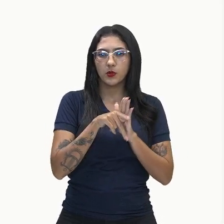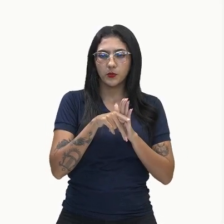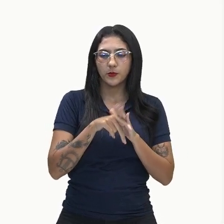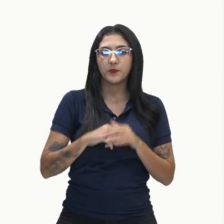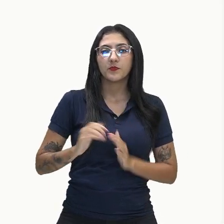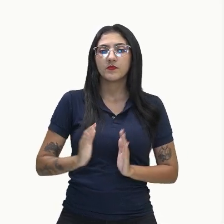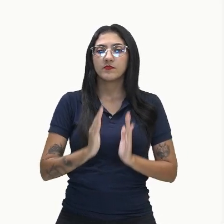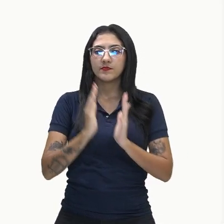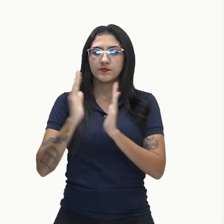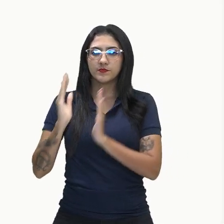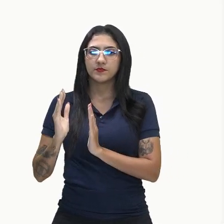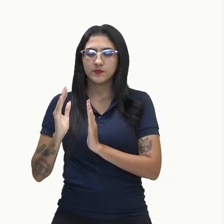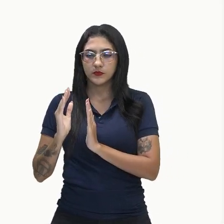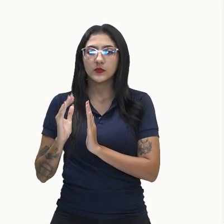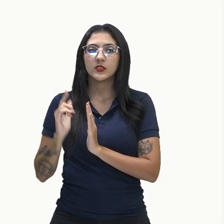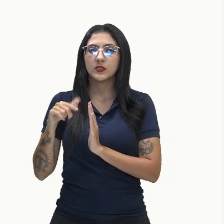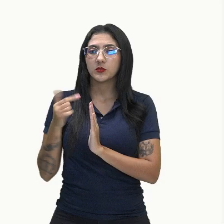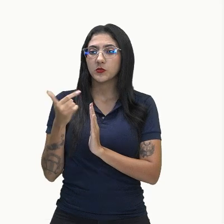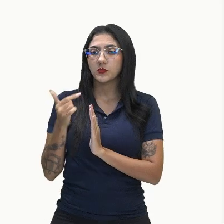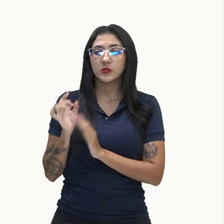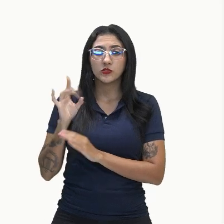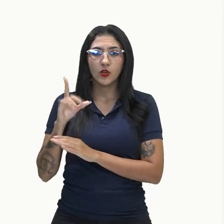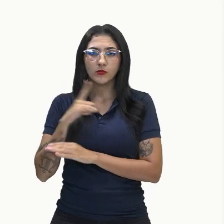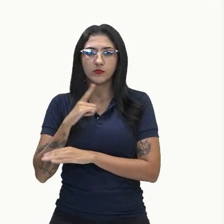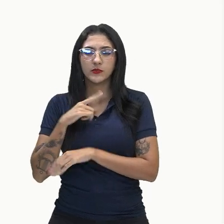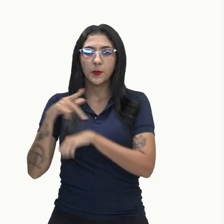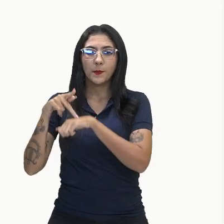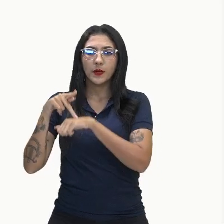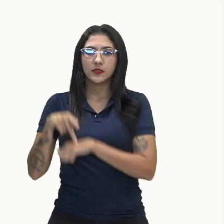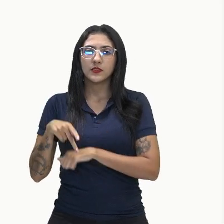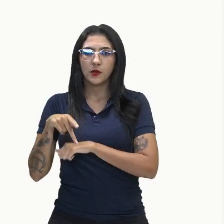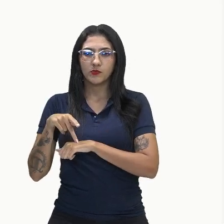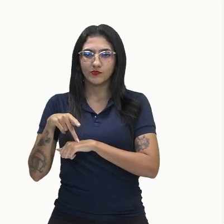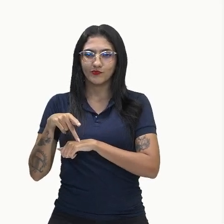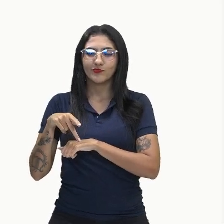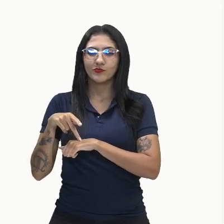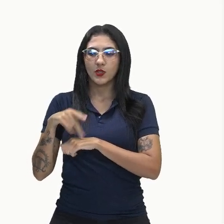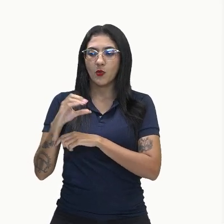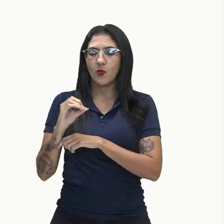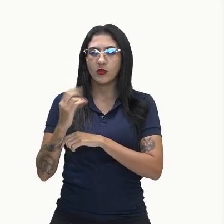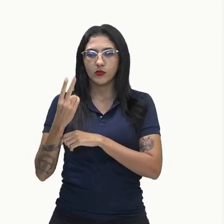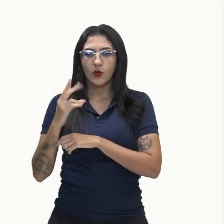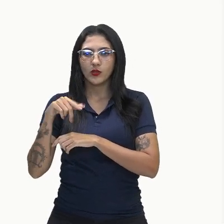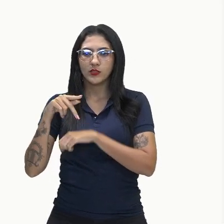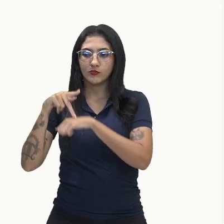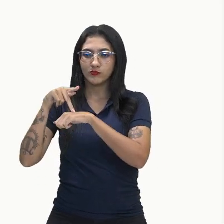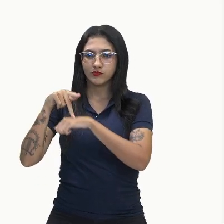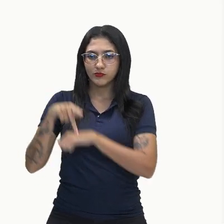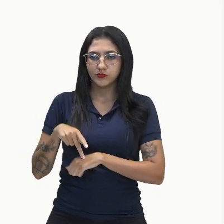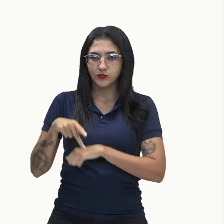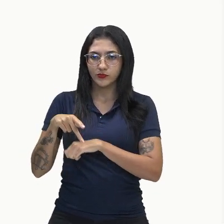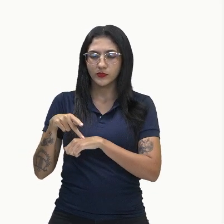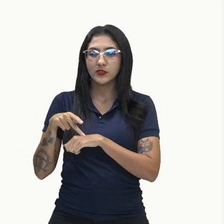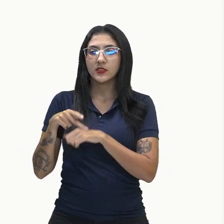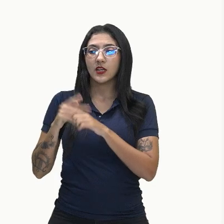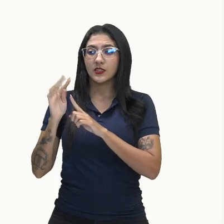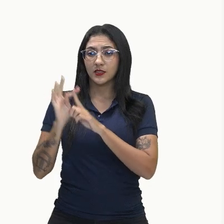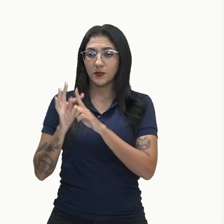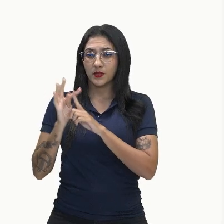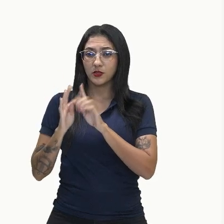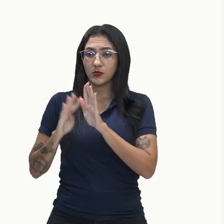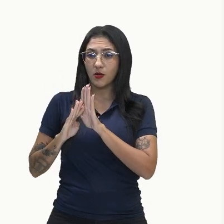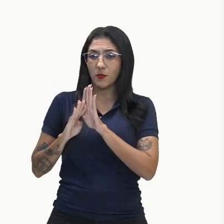que o motor a diesel ele funcionava a compressão, ou seja, o ar comprimido aquece e inflama o